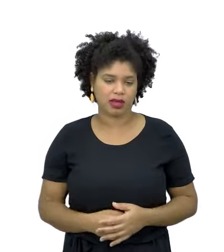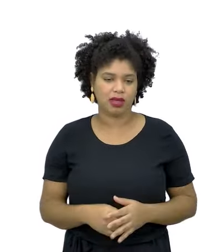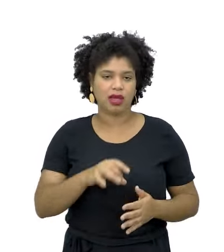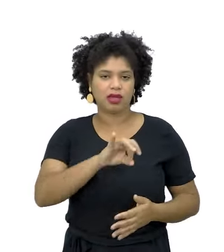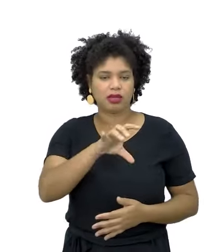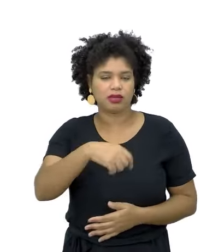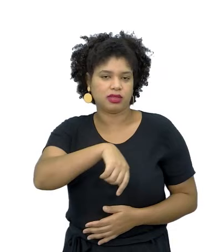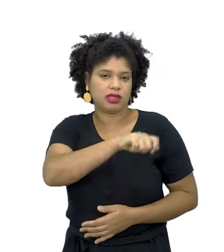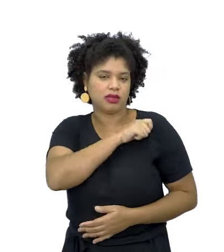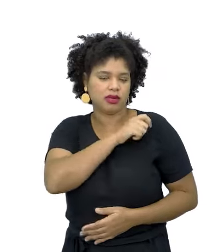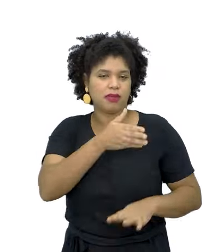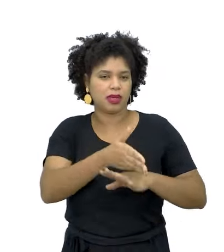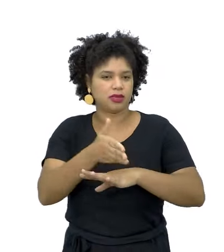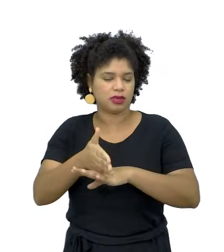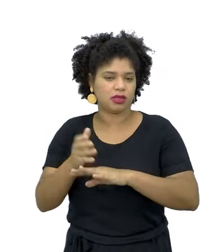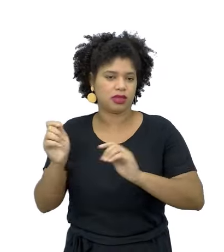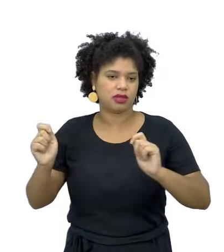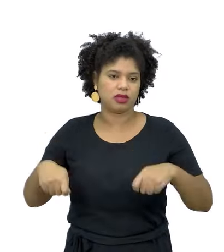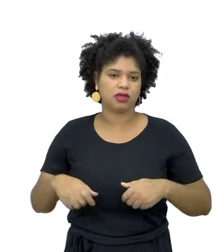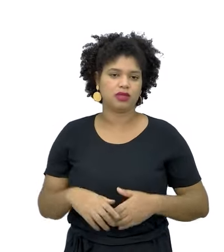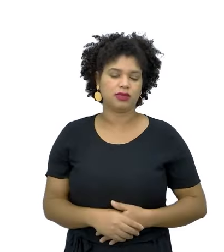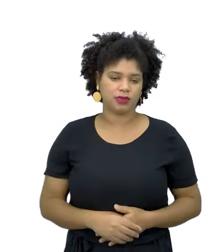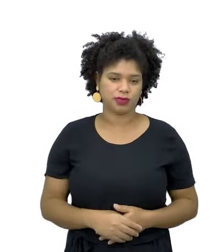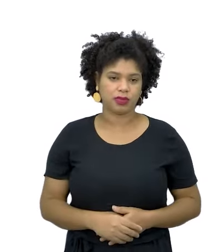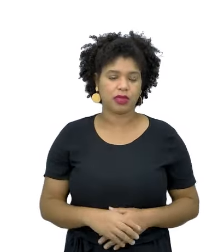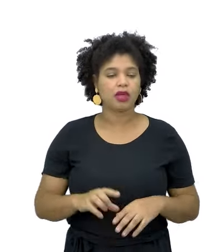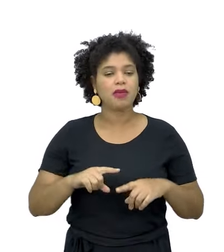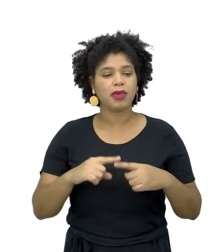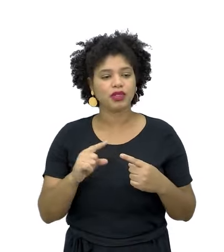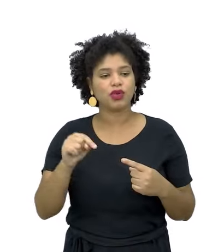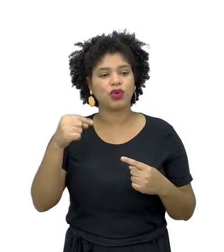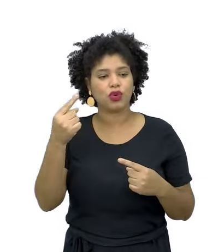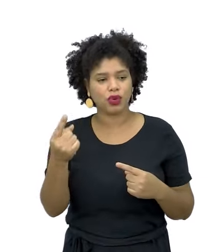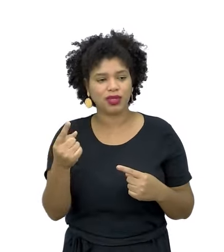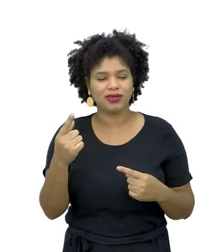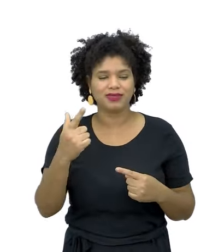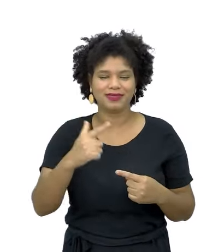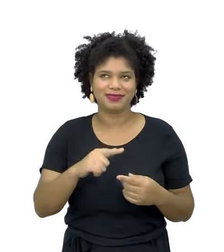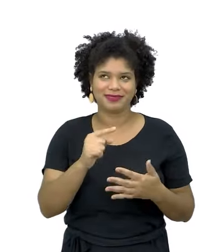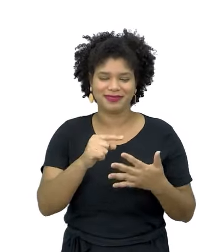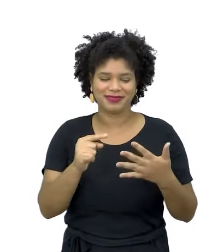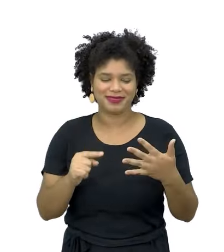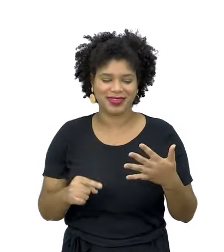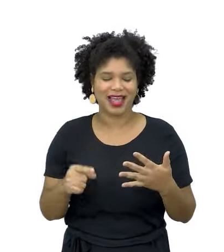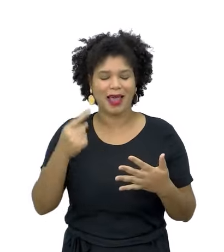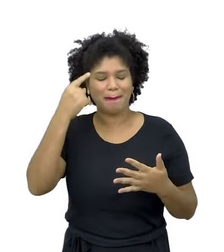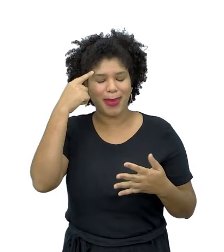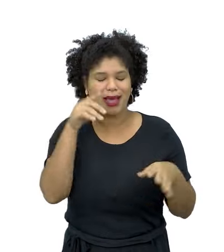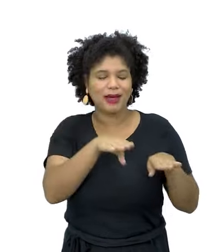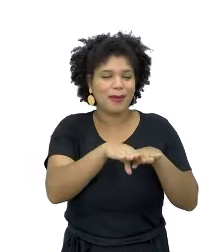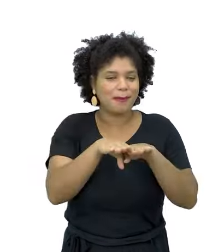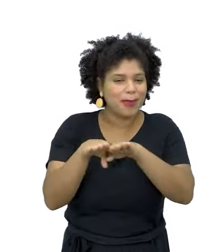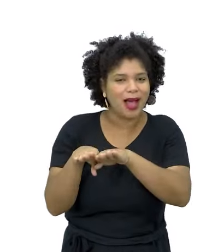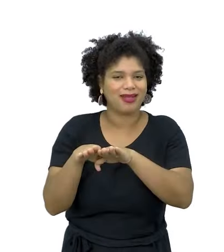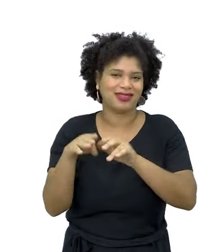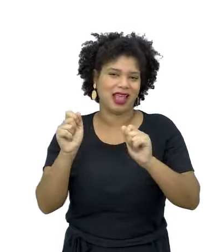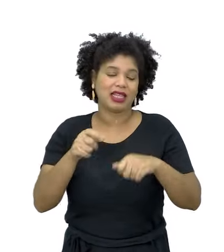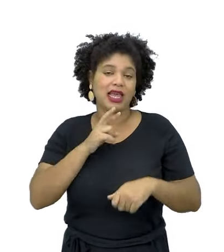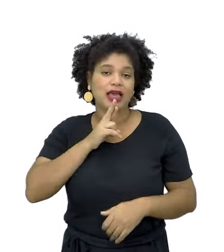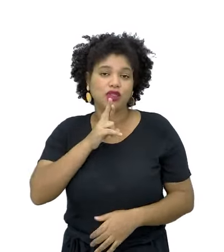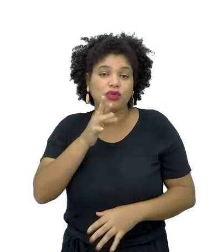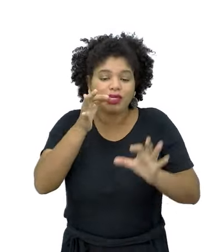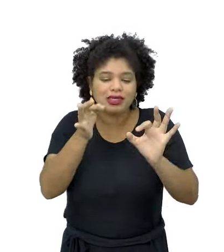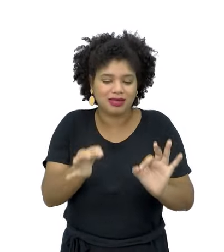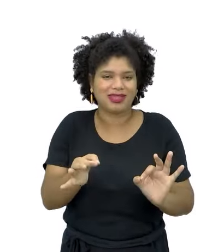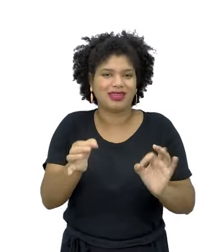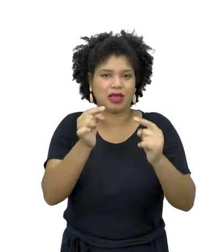dos alunos. E o próximo é a busca de consenso. O consenso sobre o resultado